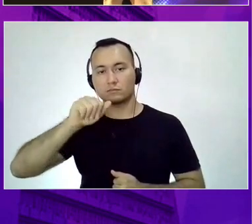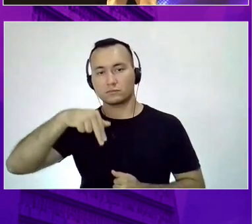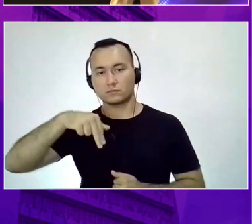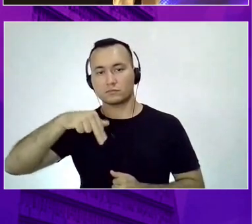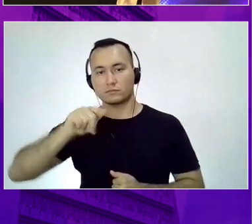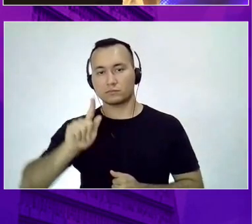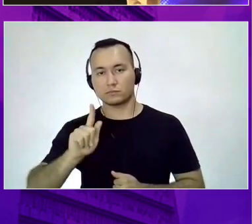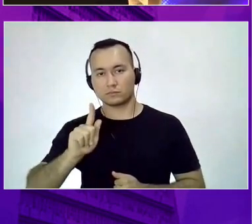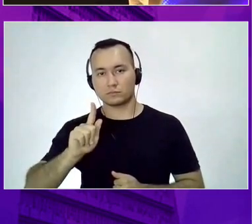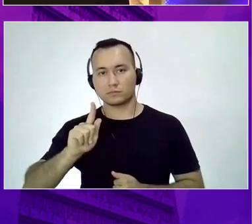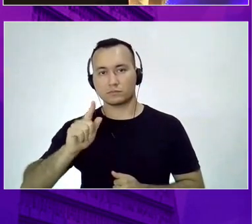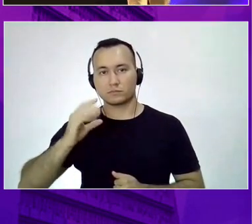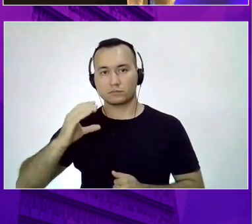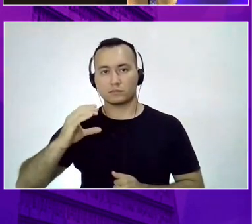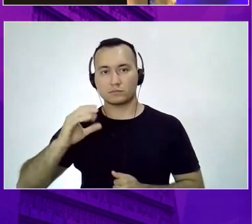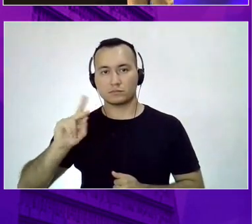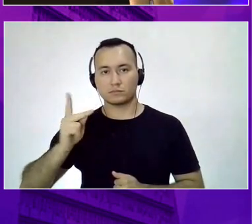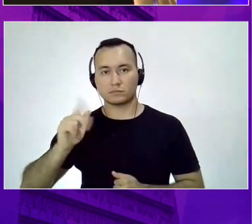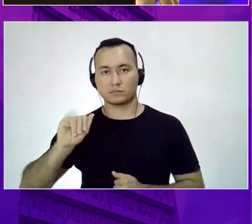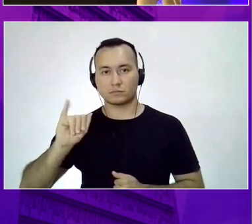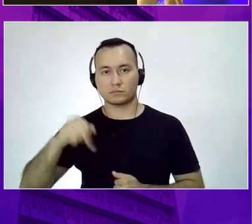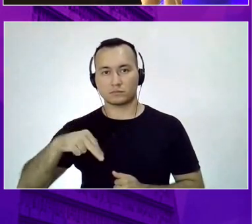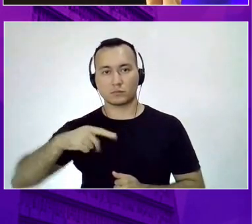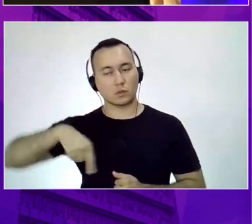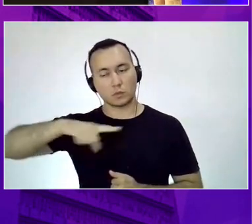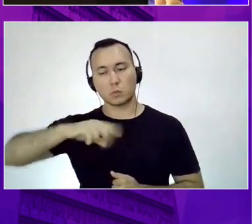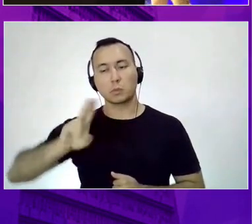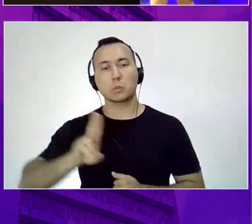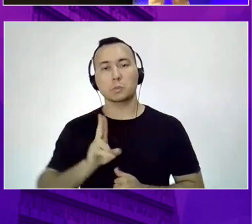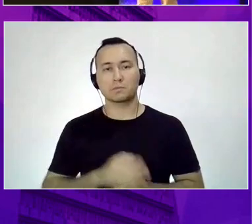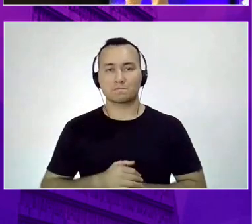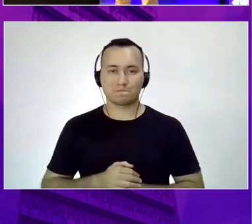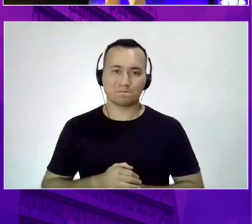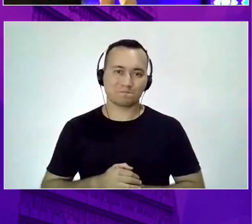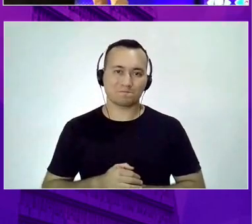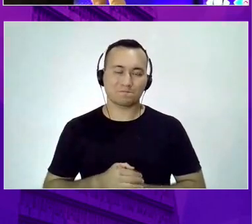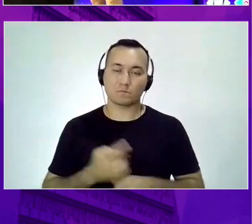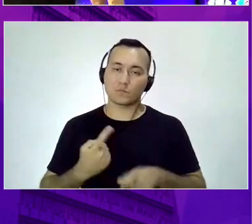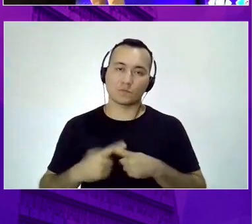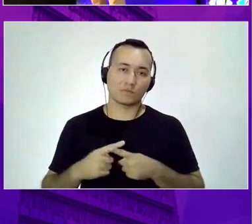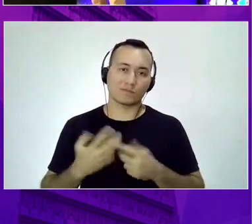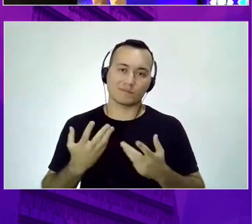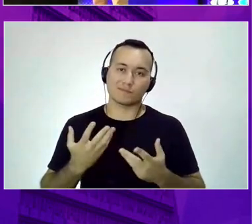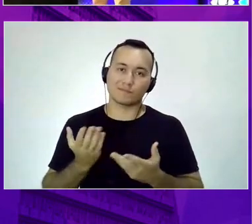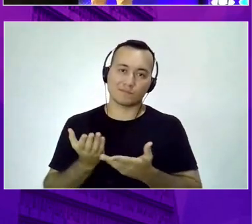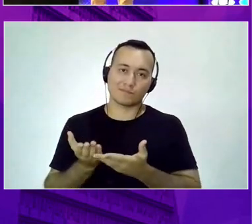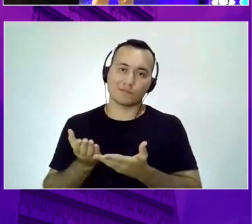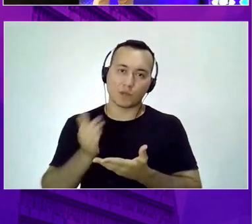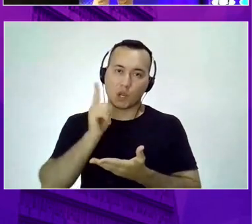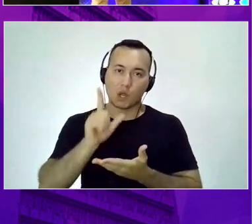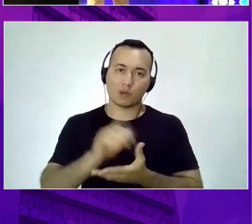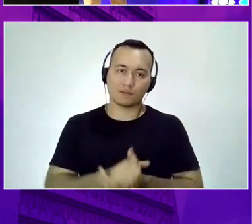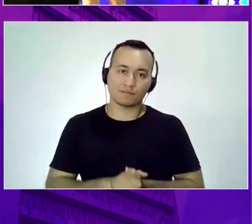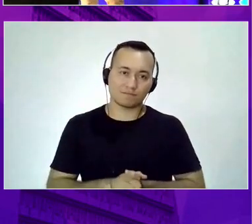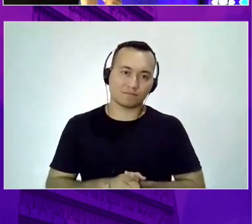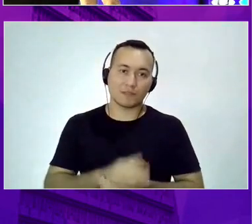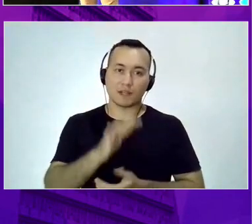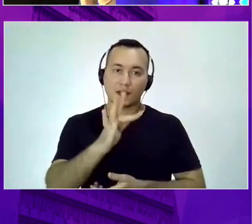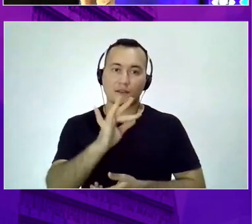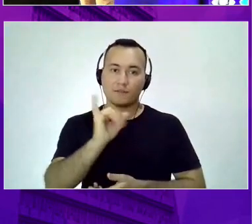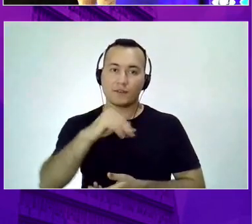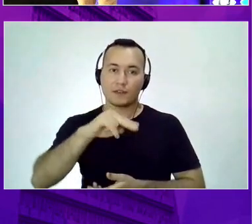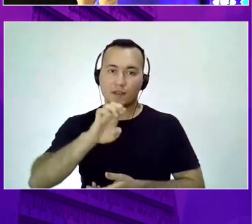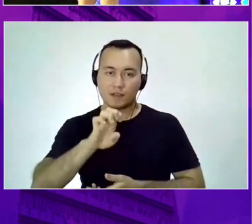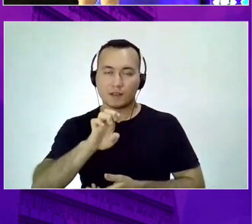gente desenvolveu. Então está aqui, esse print foi o caos na nossa vida, foi desesperador, porque a gente